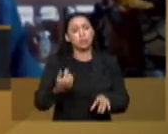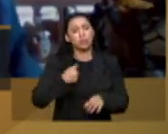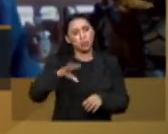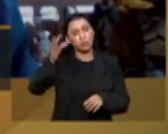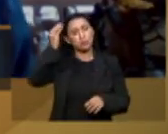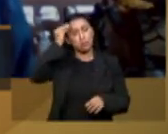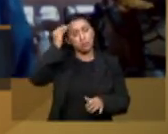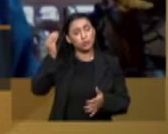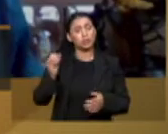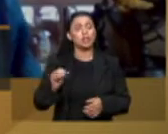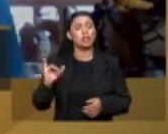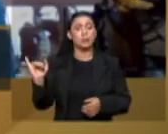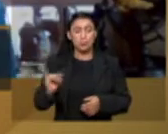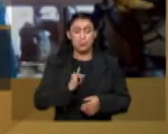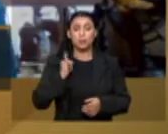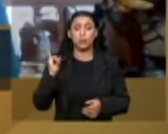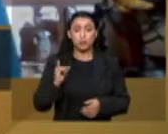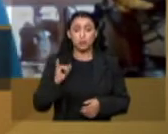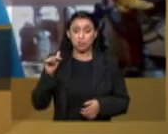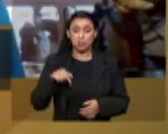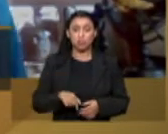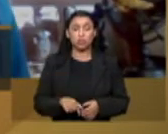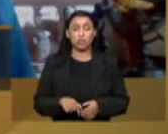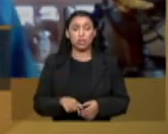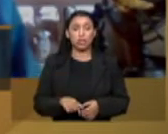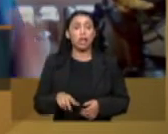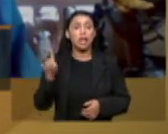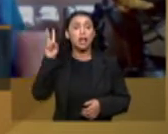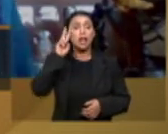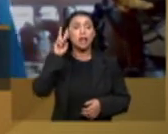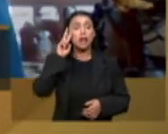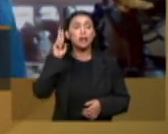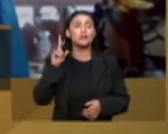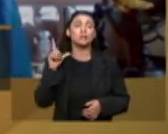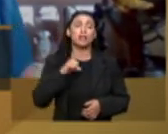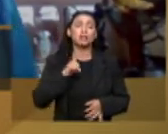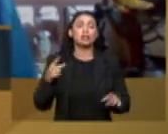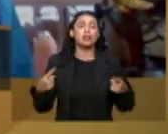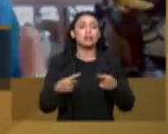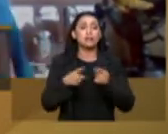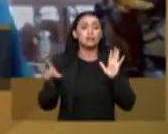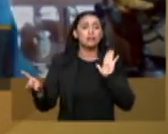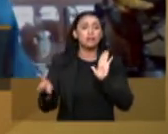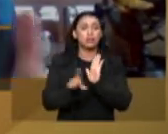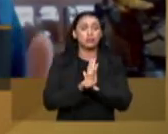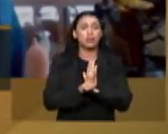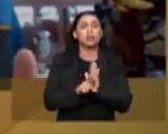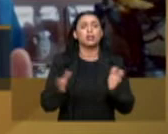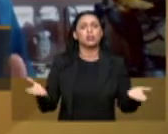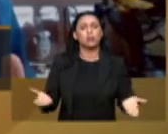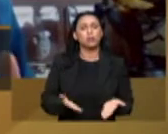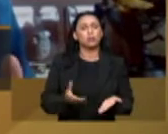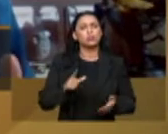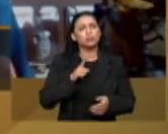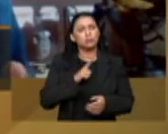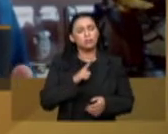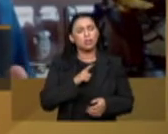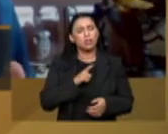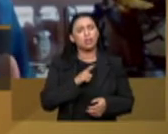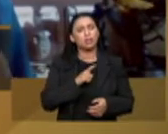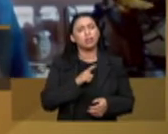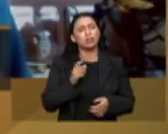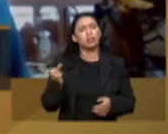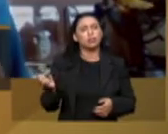ser fundamental aqui é lembrar que, de fato, a legalidade hoje ela tem novos contornos, que não